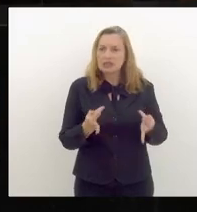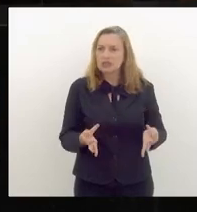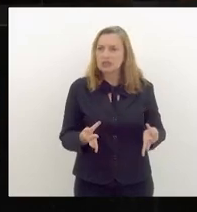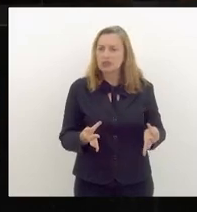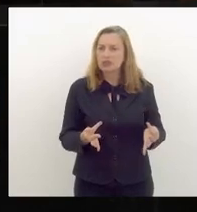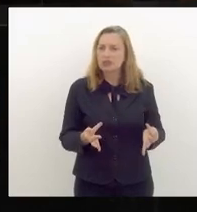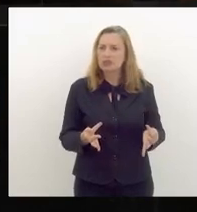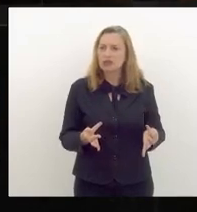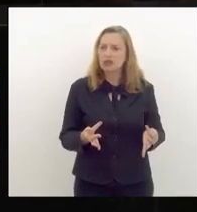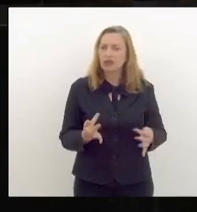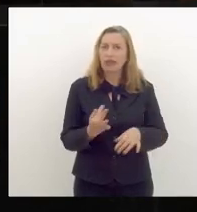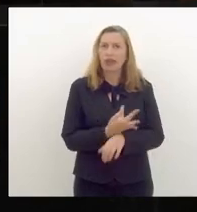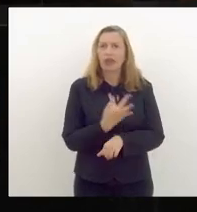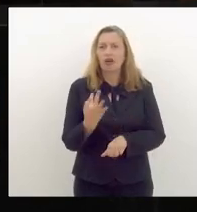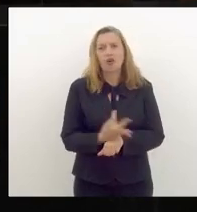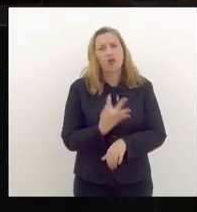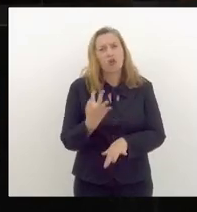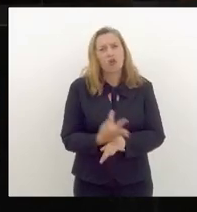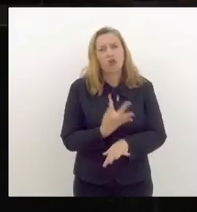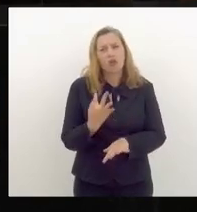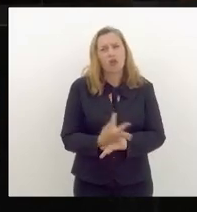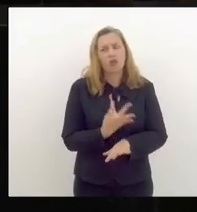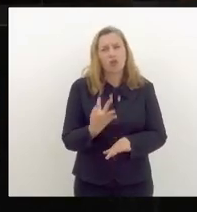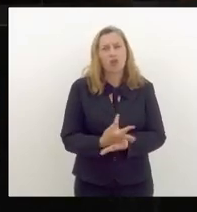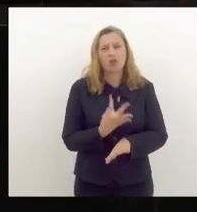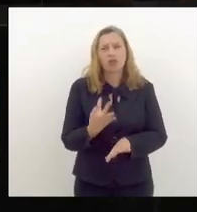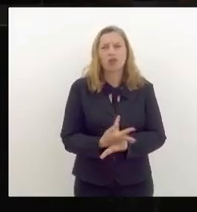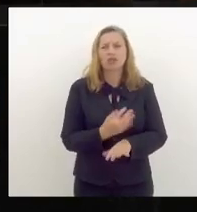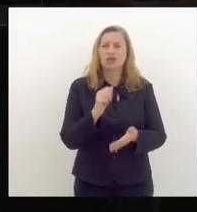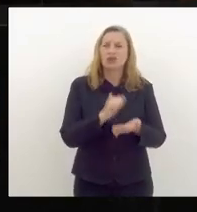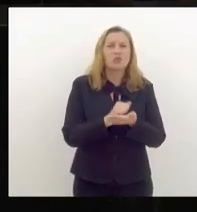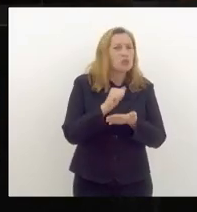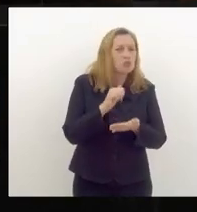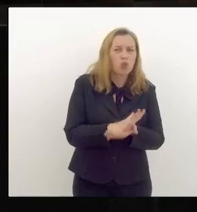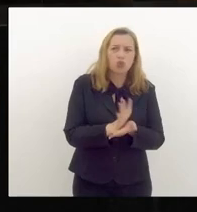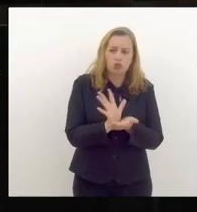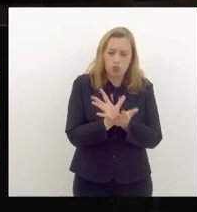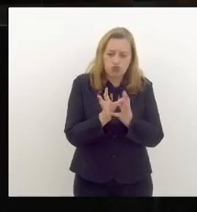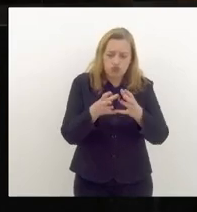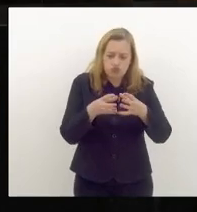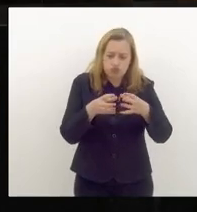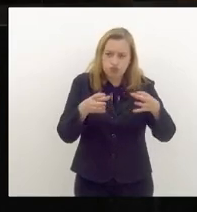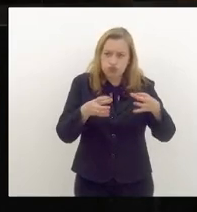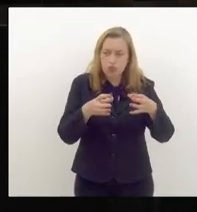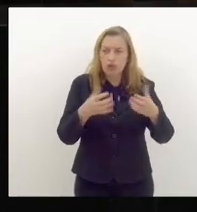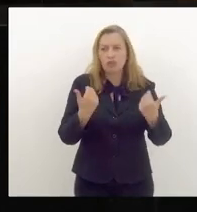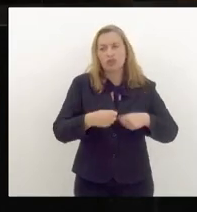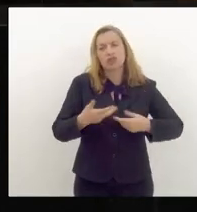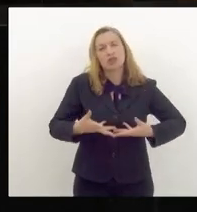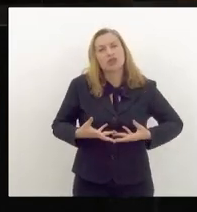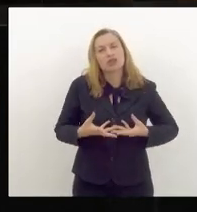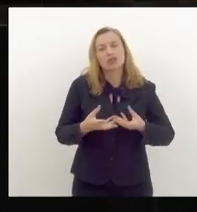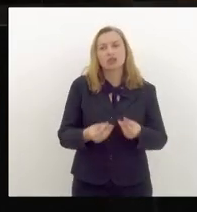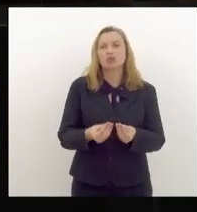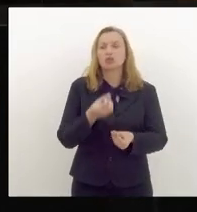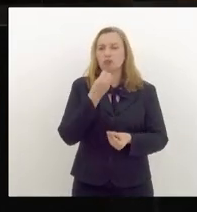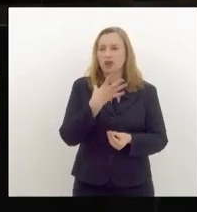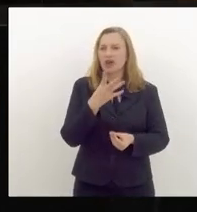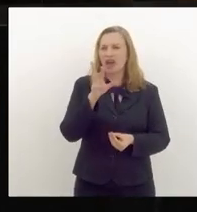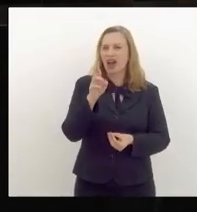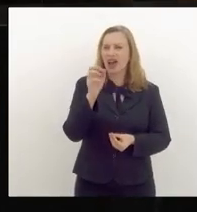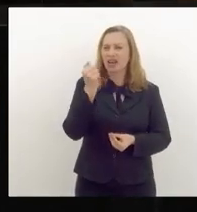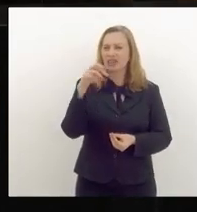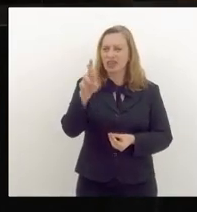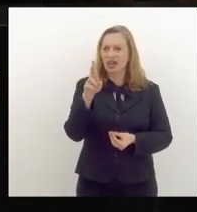tem que suportar é um diploma de multa quando deveria ser bem acolhido radares